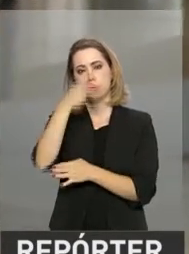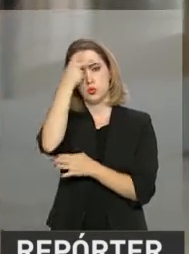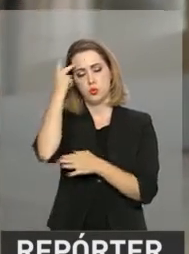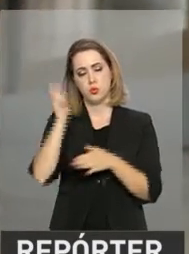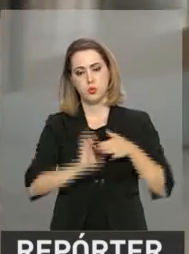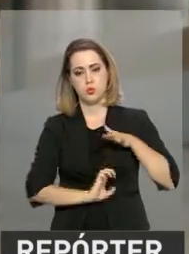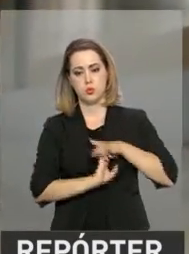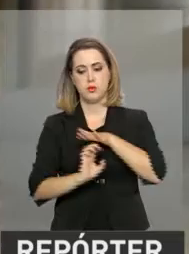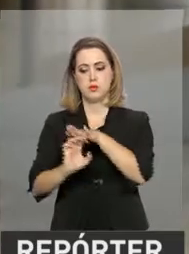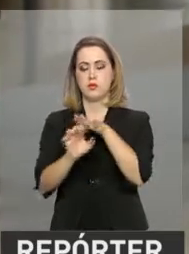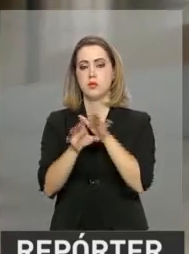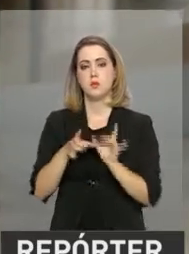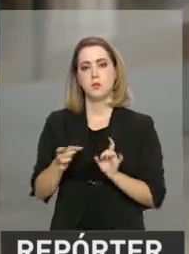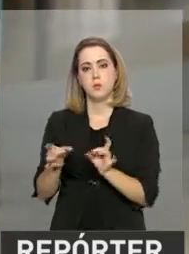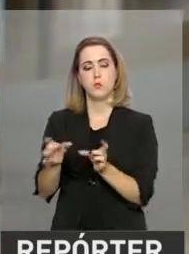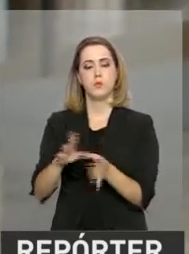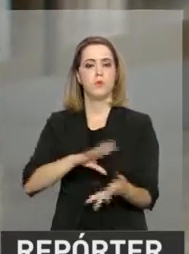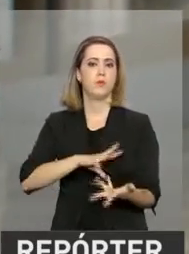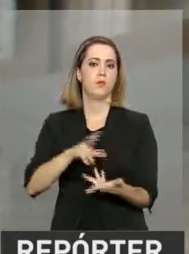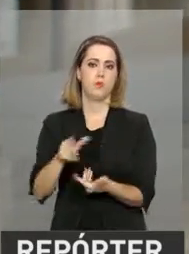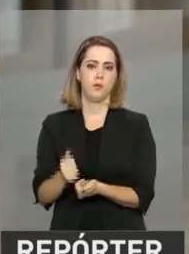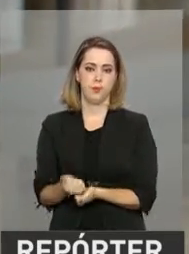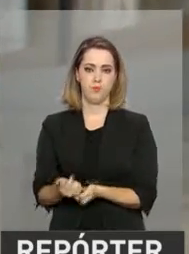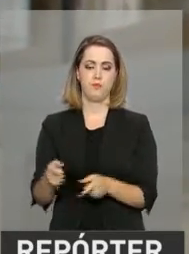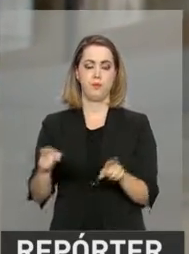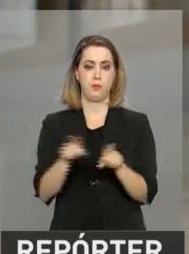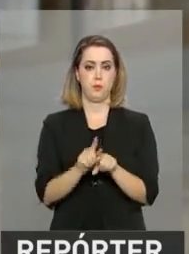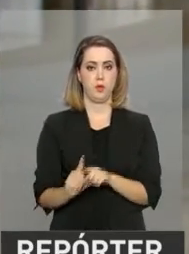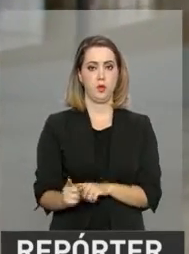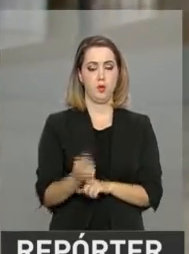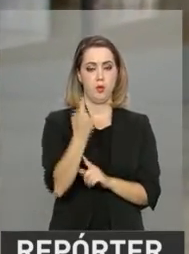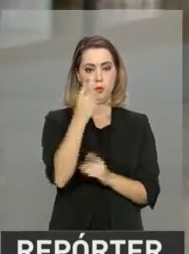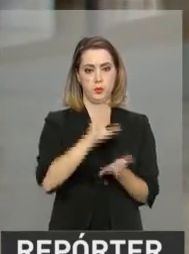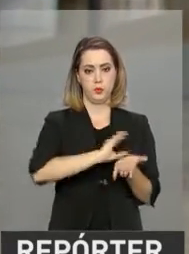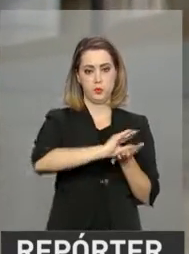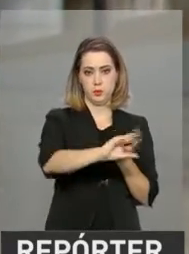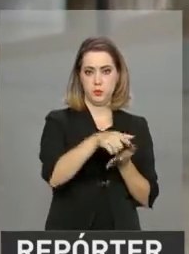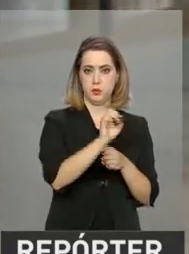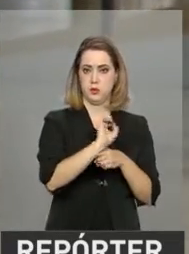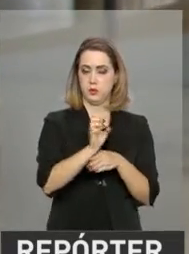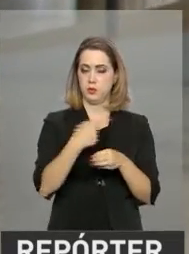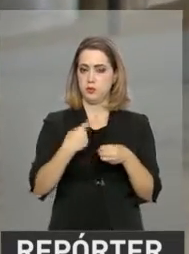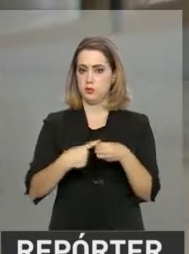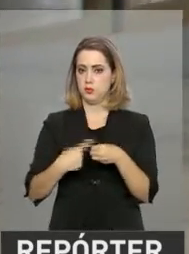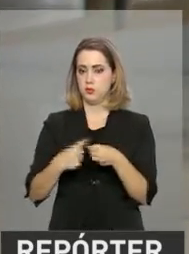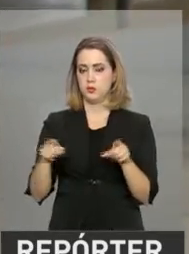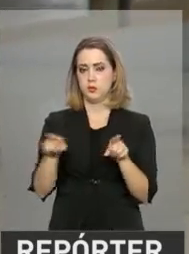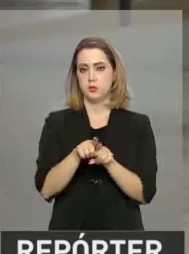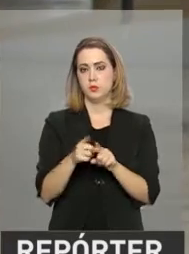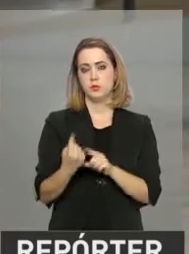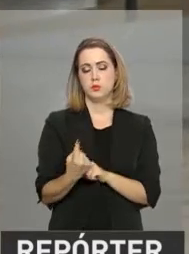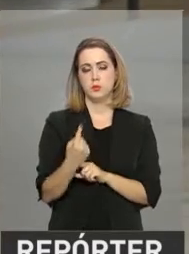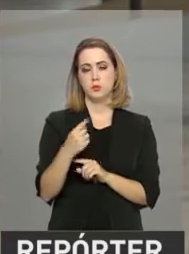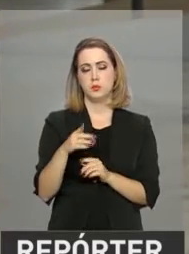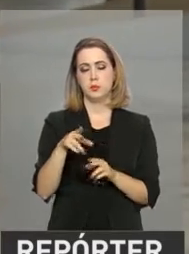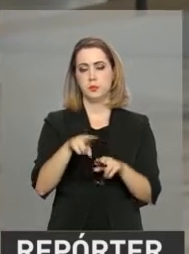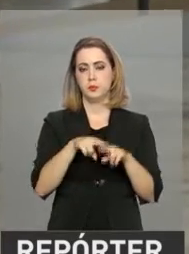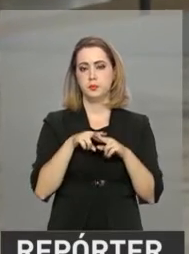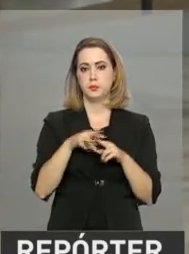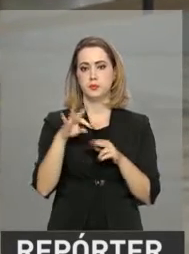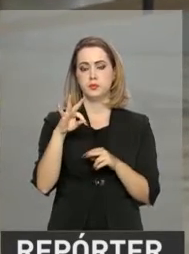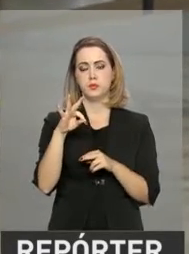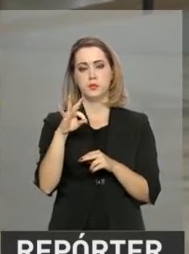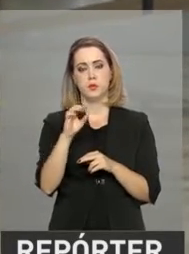desses recursos será feita em uma parcela única até o fim deste ano, até o fim de dezembro, pelo Tesouro Nacional.